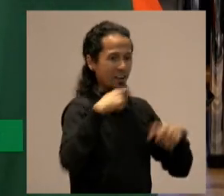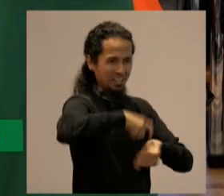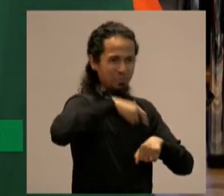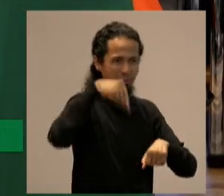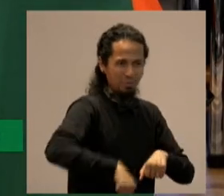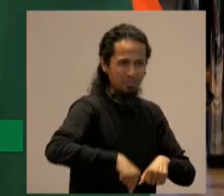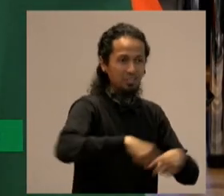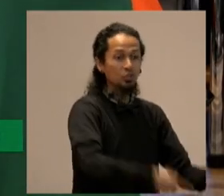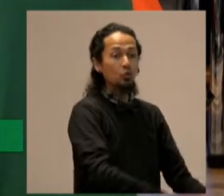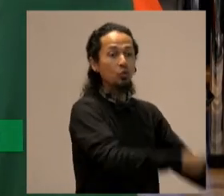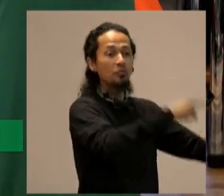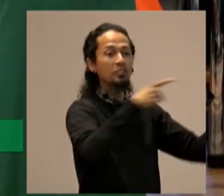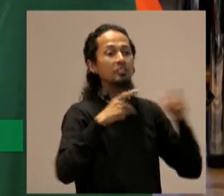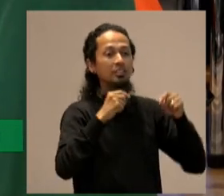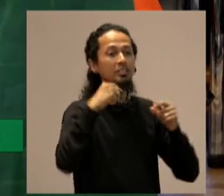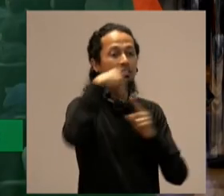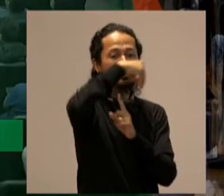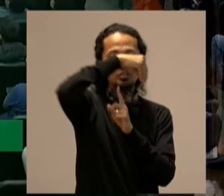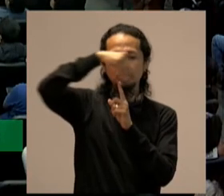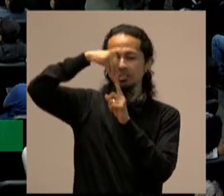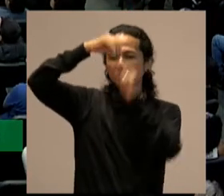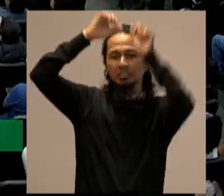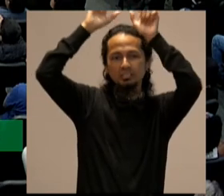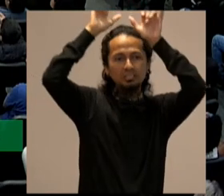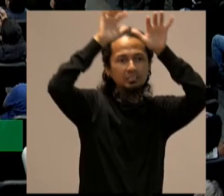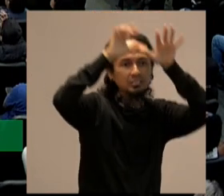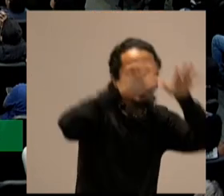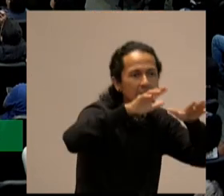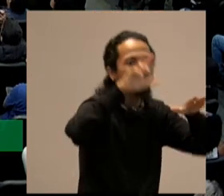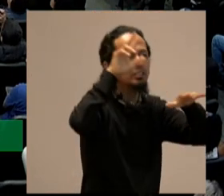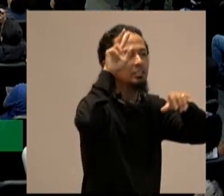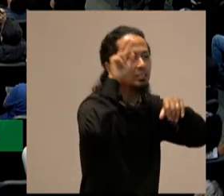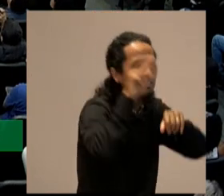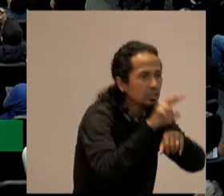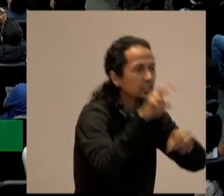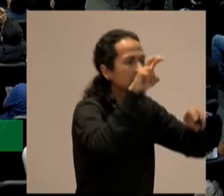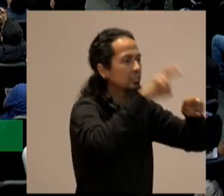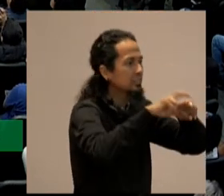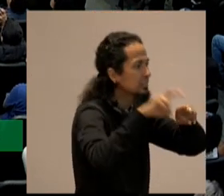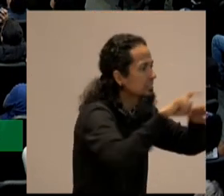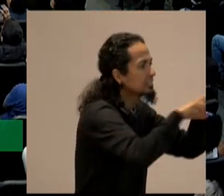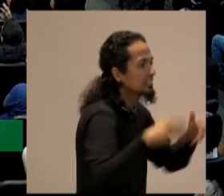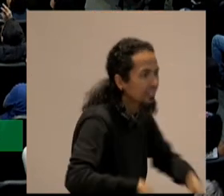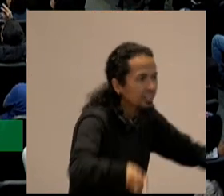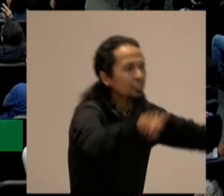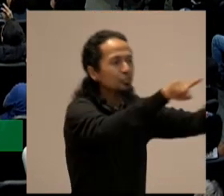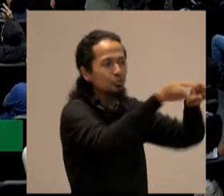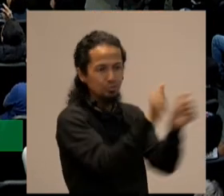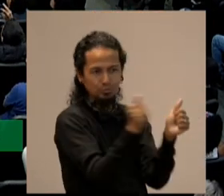estou aqui convidando o que é sagrado para cada um de vocês, que também venha e tome seu assento nessa nossa luta,